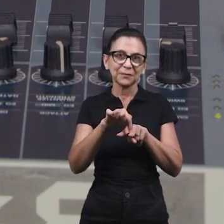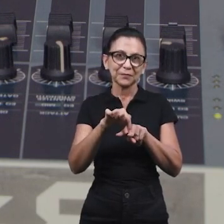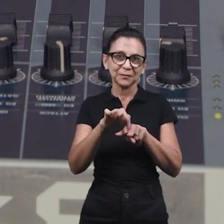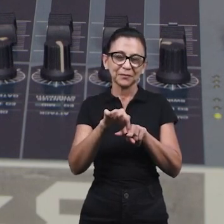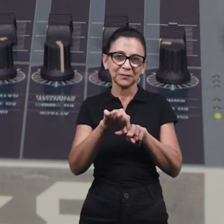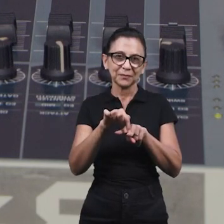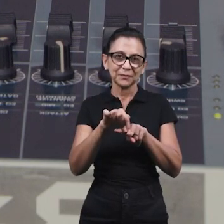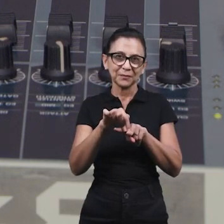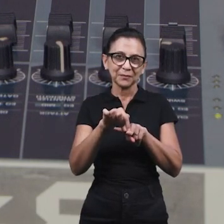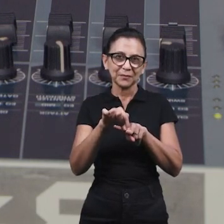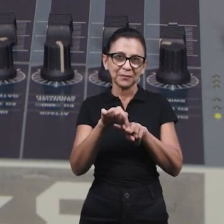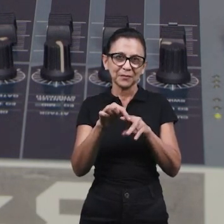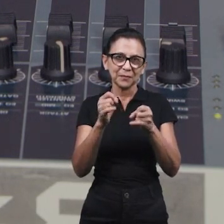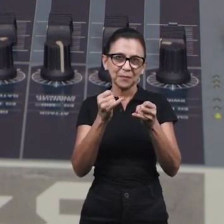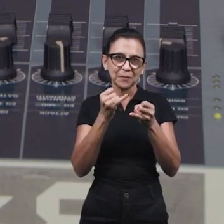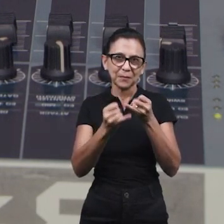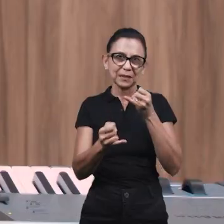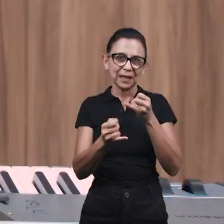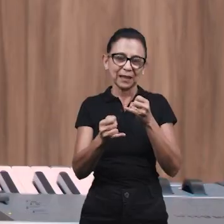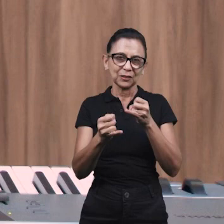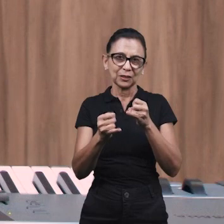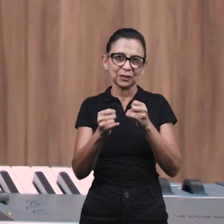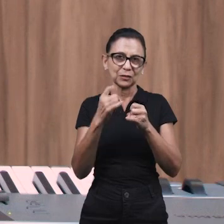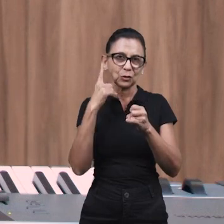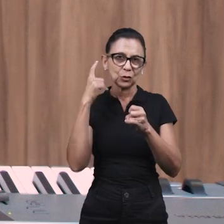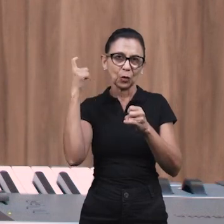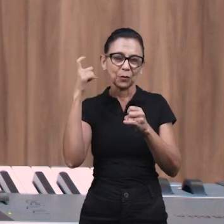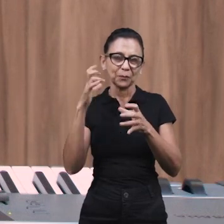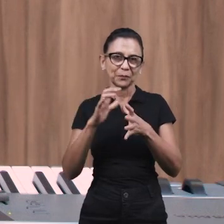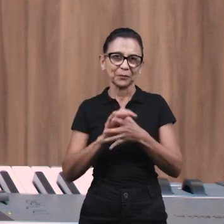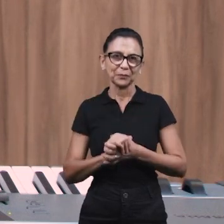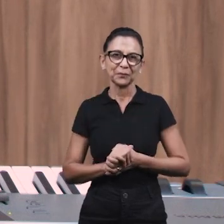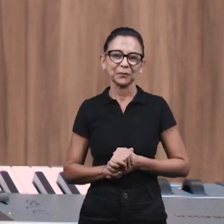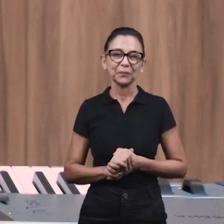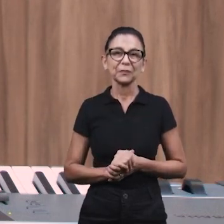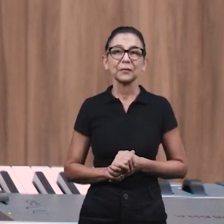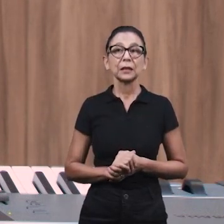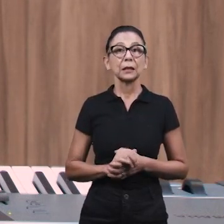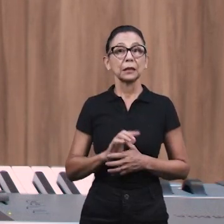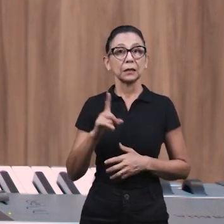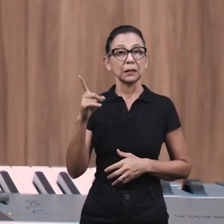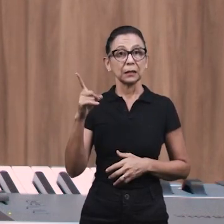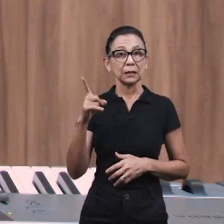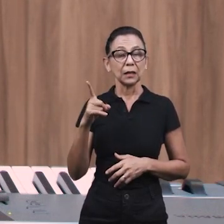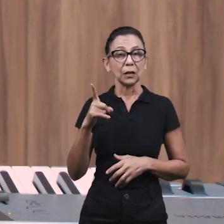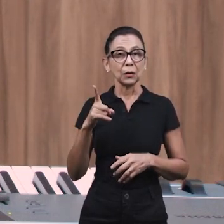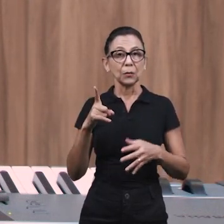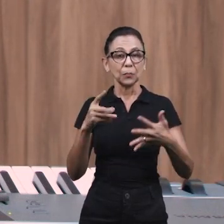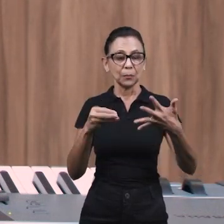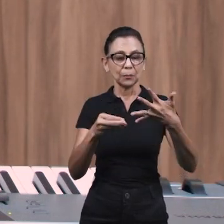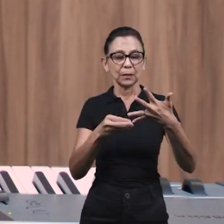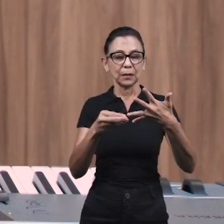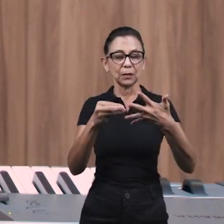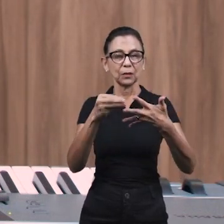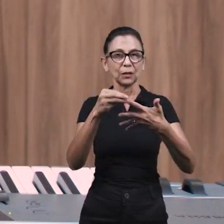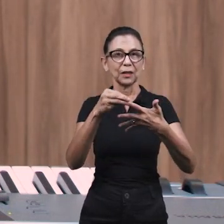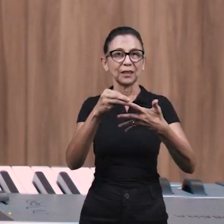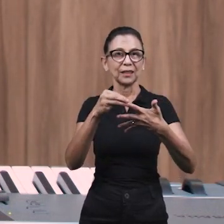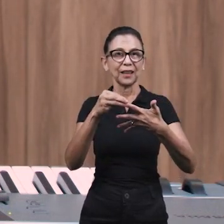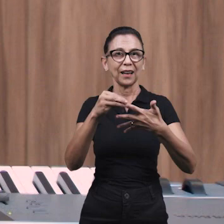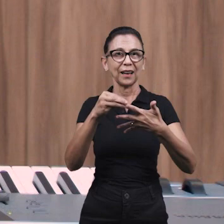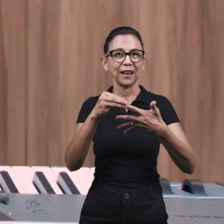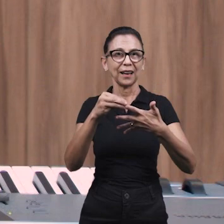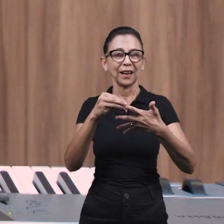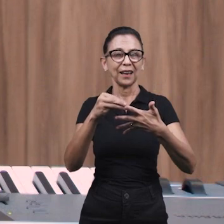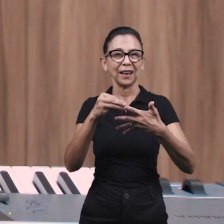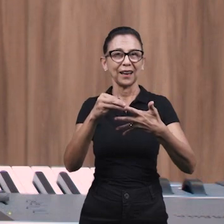subir um semitom. E a gente sobe sempre para a direita. Então, a nota preta da minha escala, tcharam,